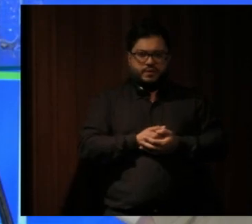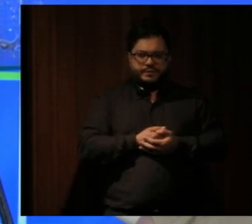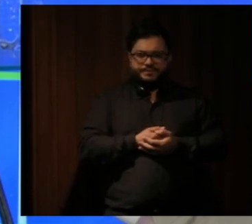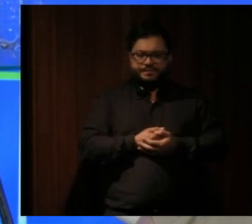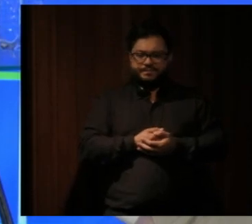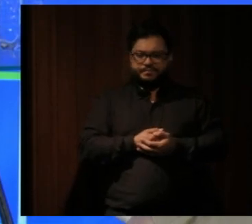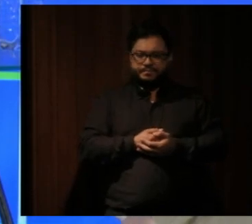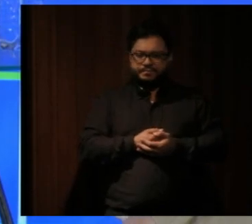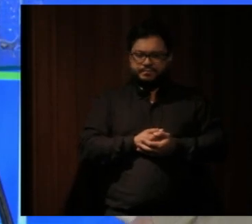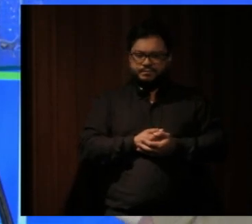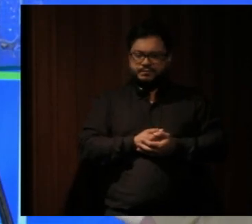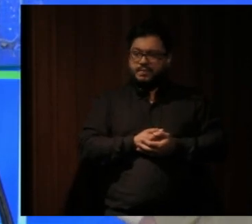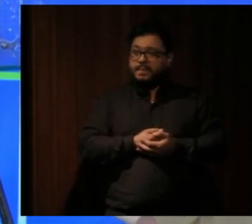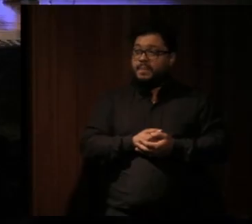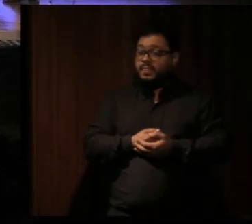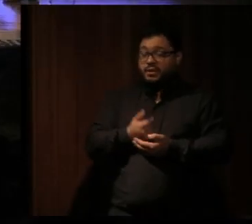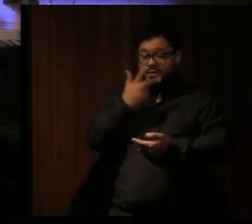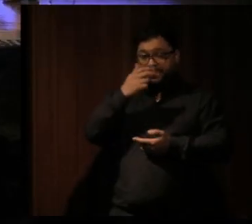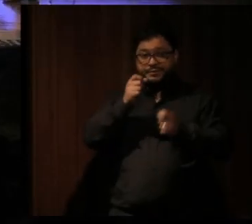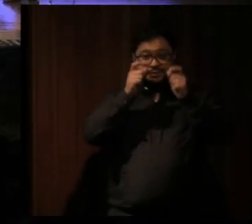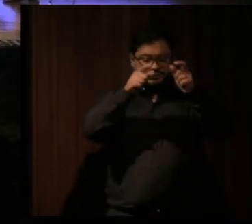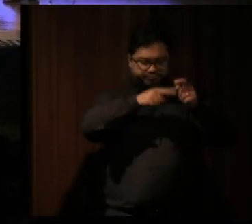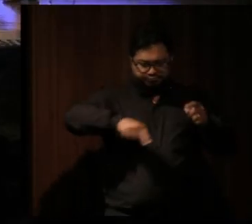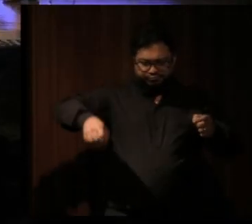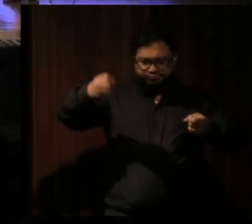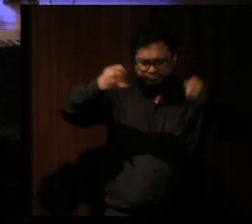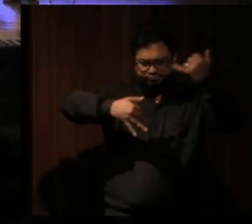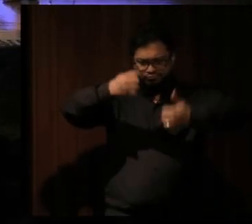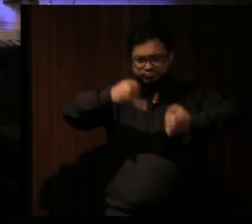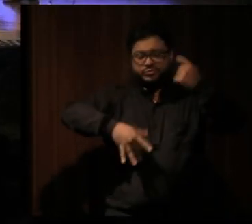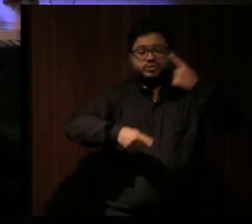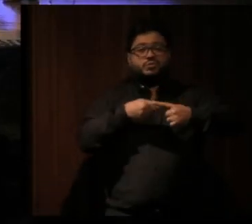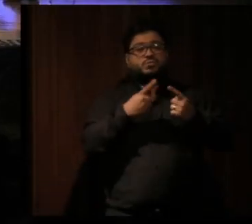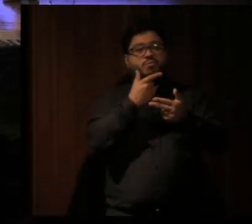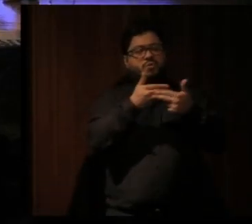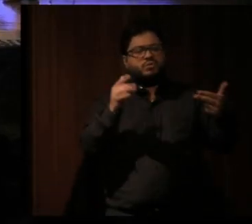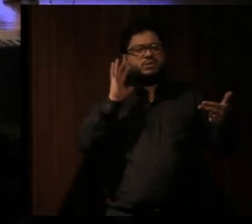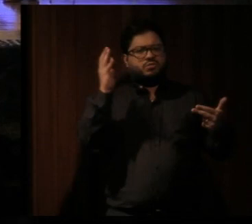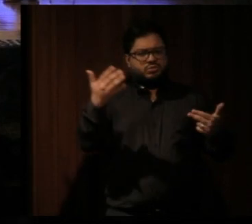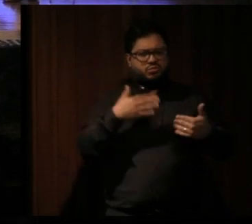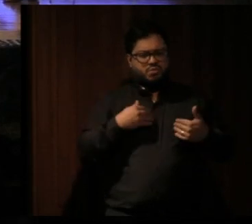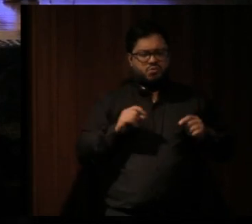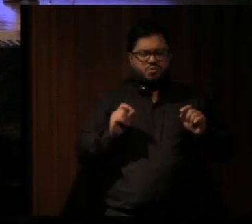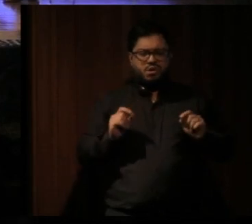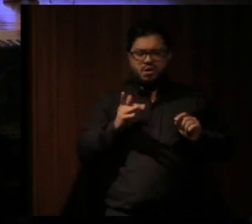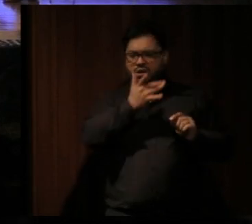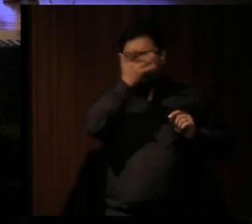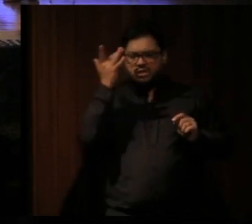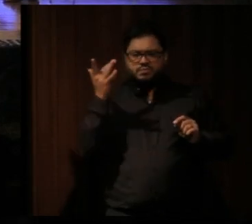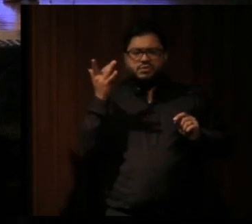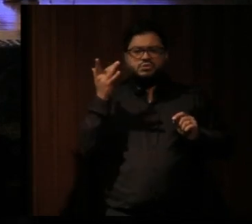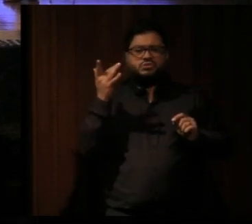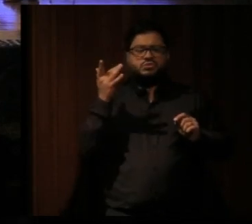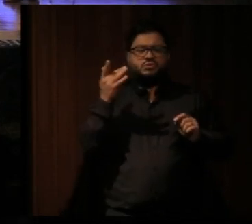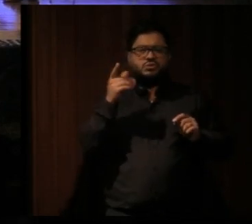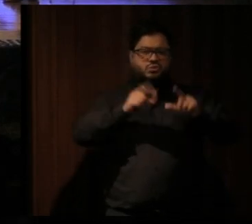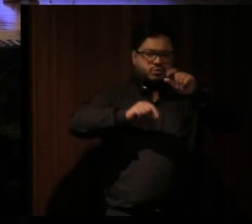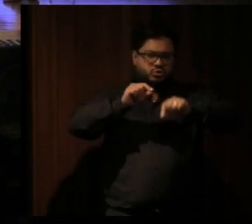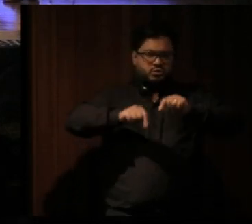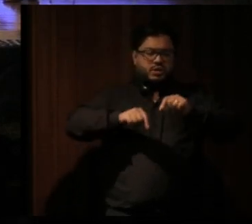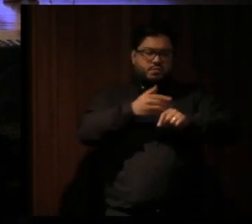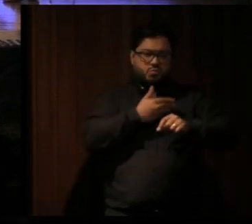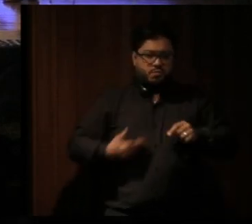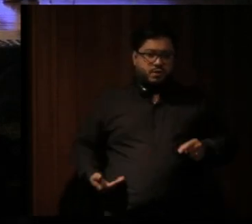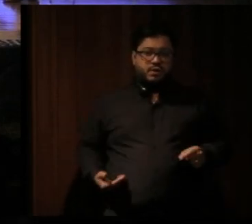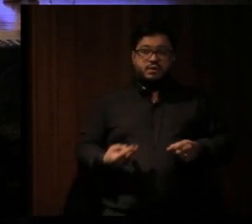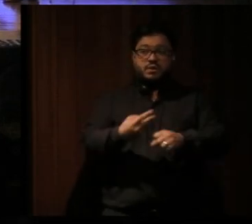é eu acho que é muito interessante que vocês trazem porque assim uma coisa que aconteceu muito comigo é assim as pessoas como Editora pública né os